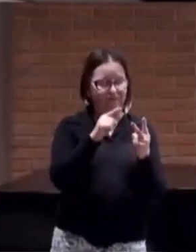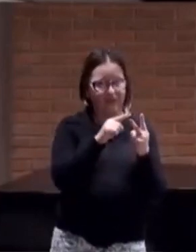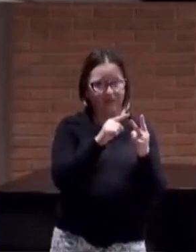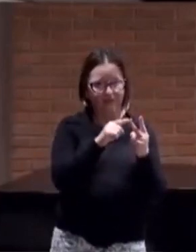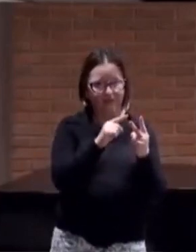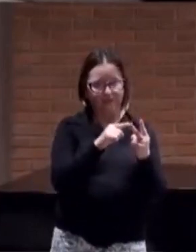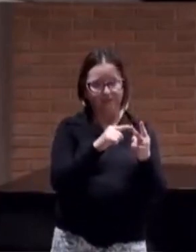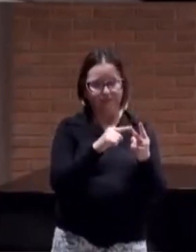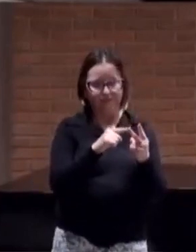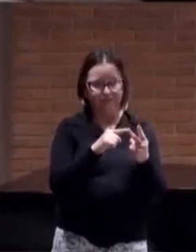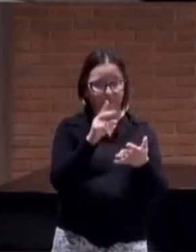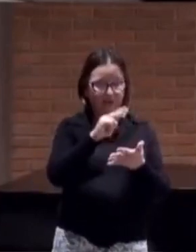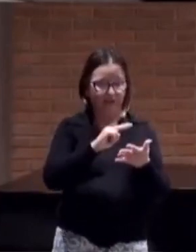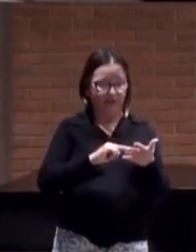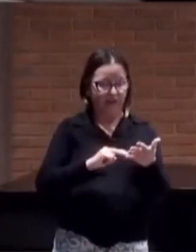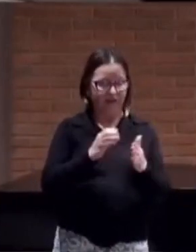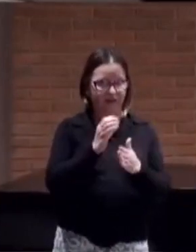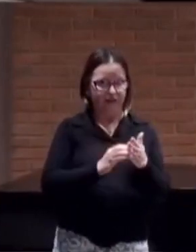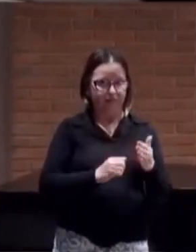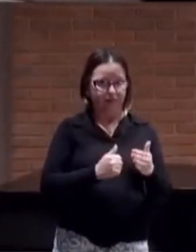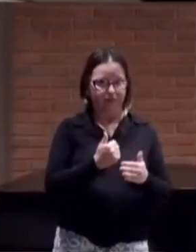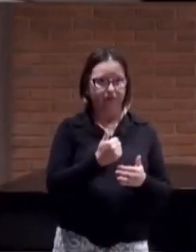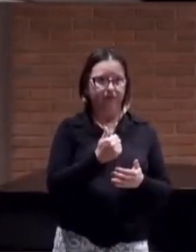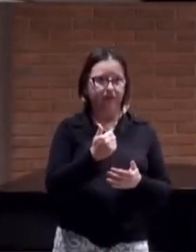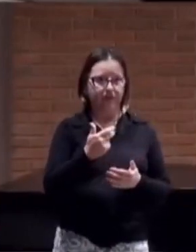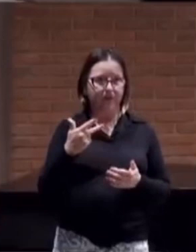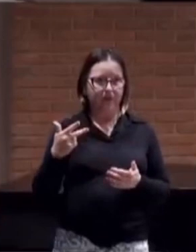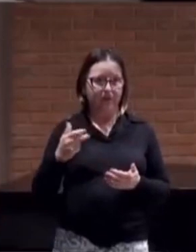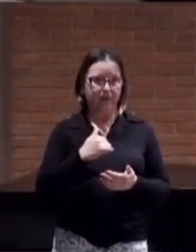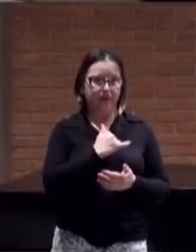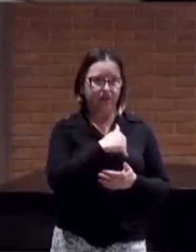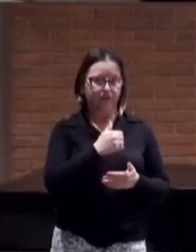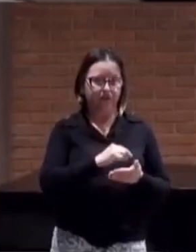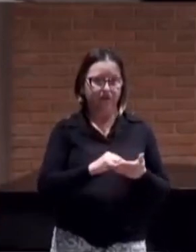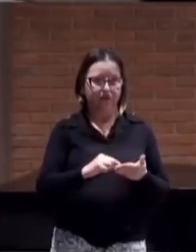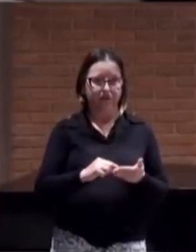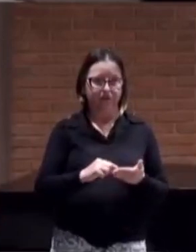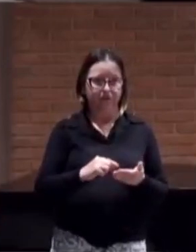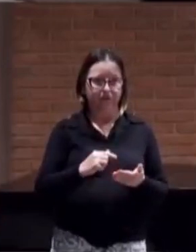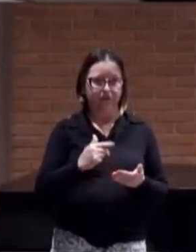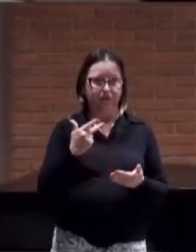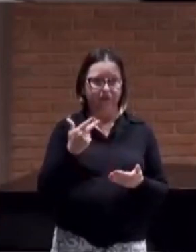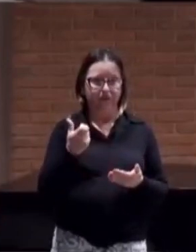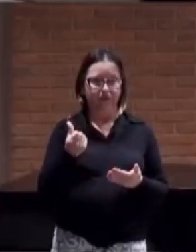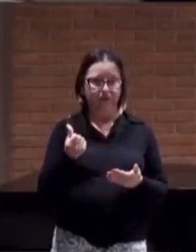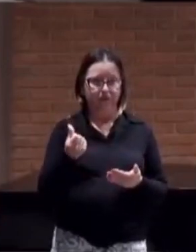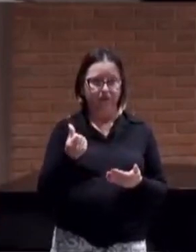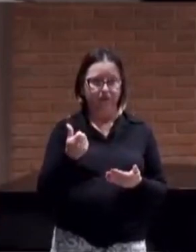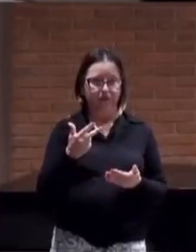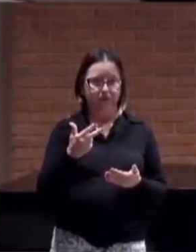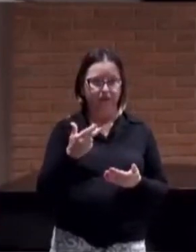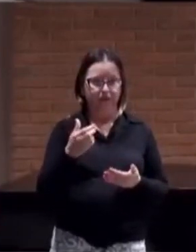nós vamos dar uma lidinha no capítulo 13 de João, os versos 36 e 38.